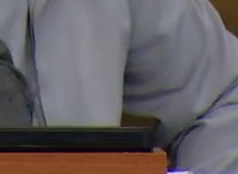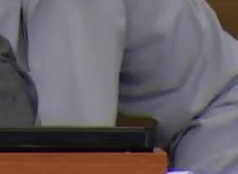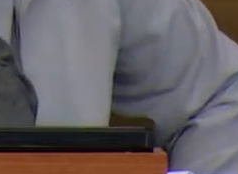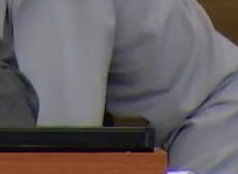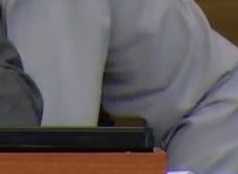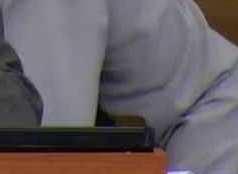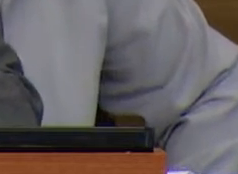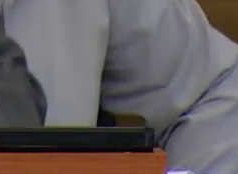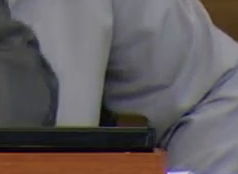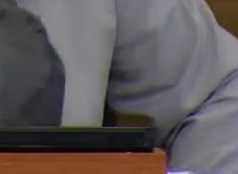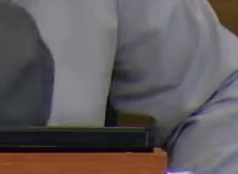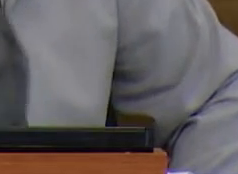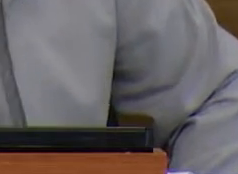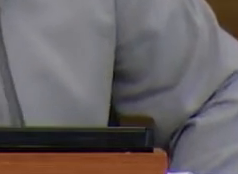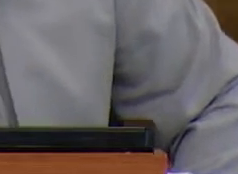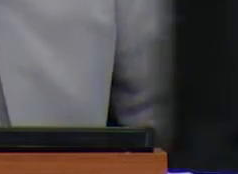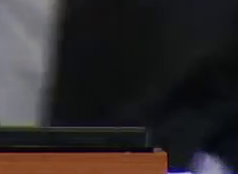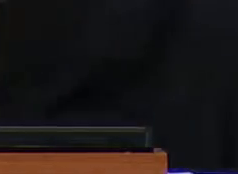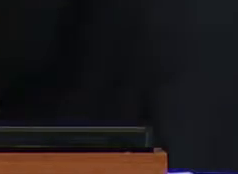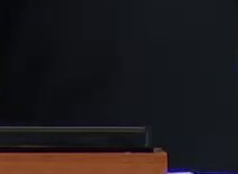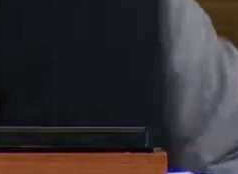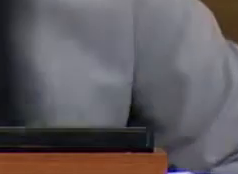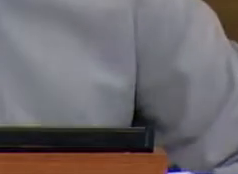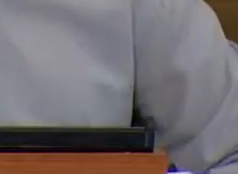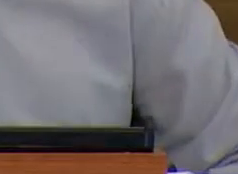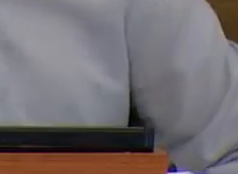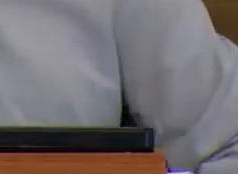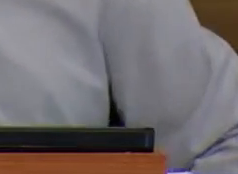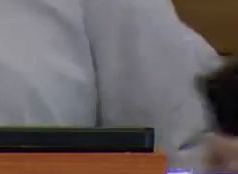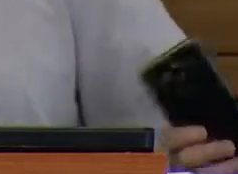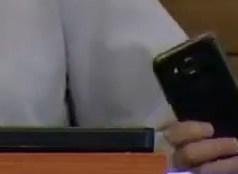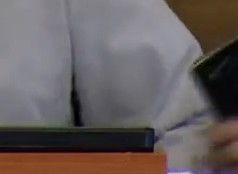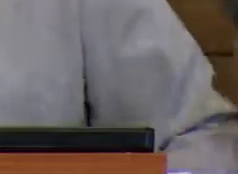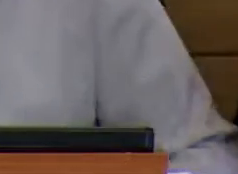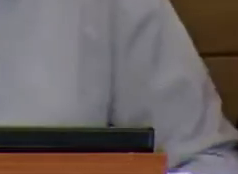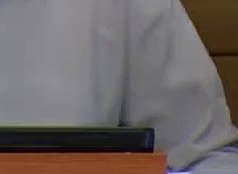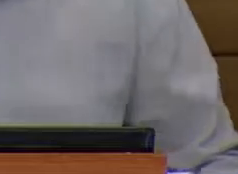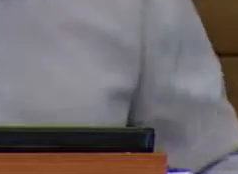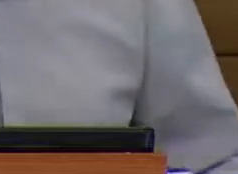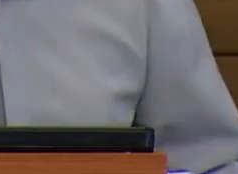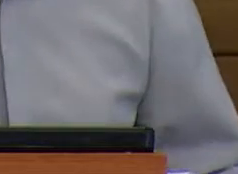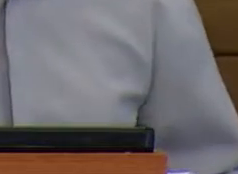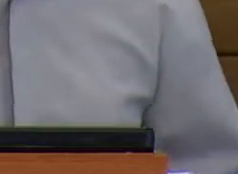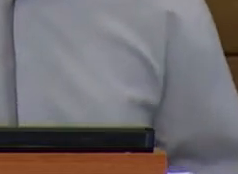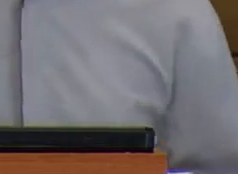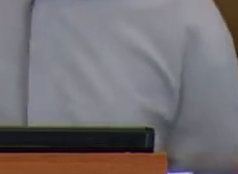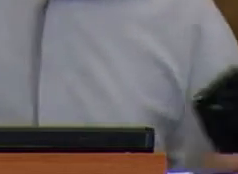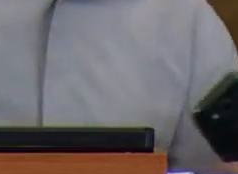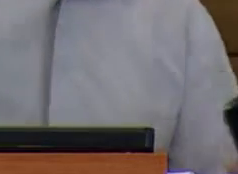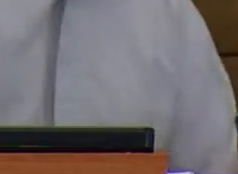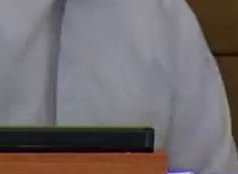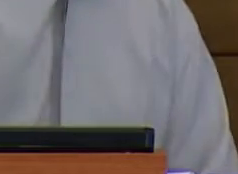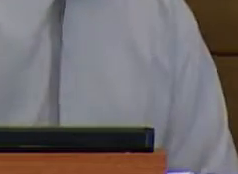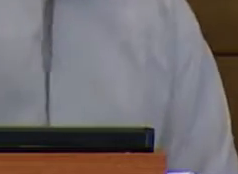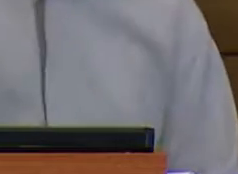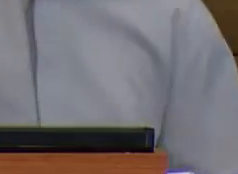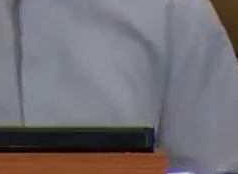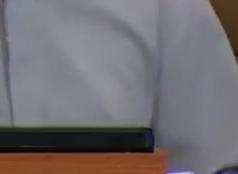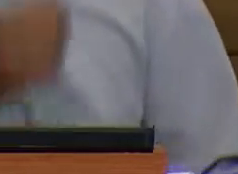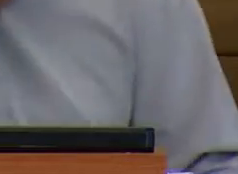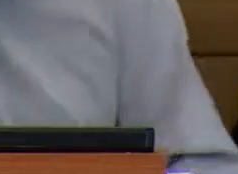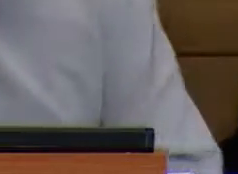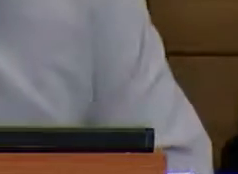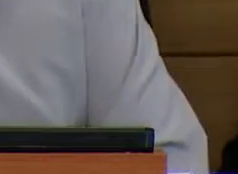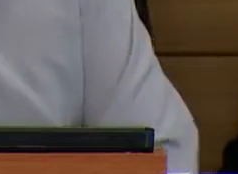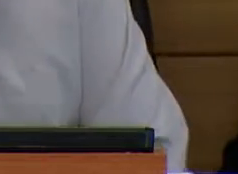desses abusos cada dia maiores. Não havendo mais... Quem é que está inscrito aqui? Temos mais...